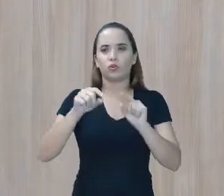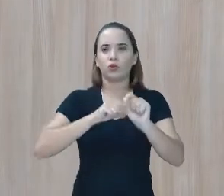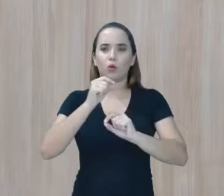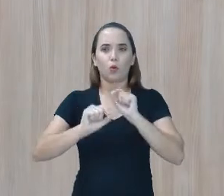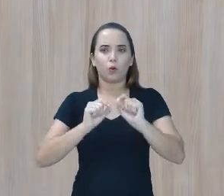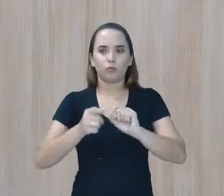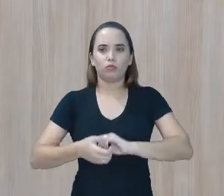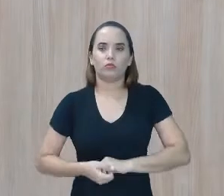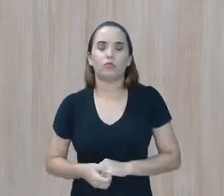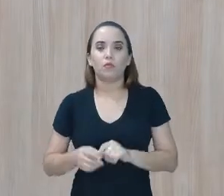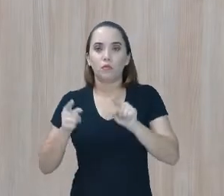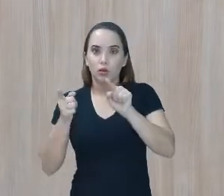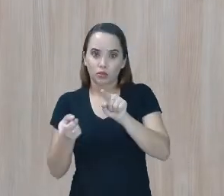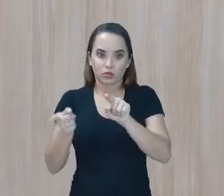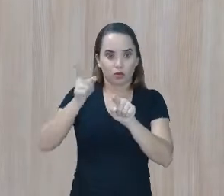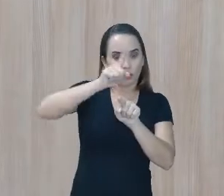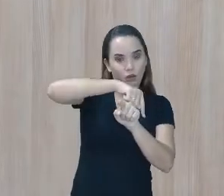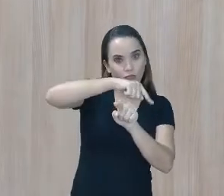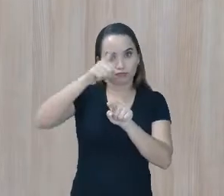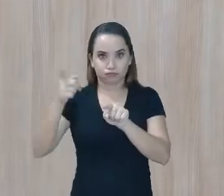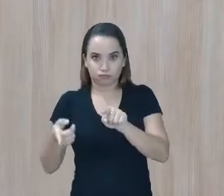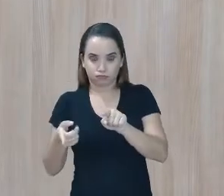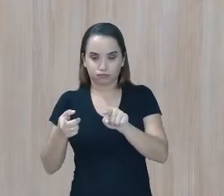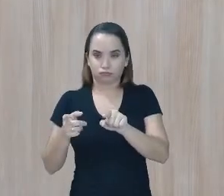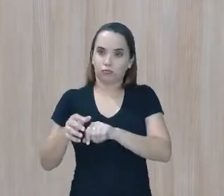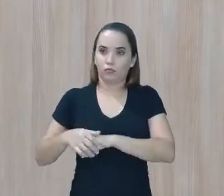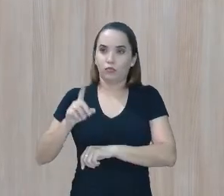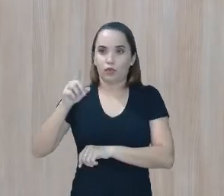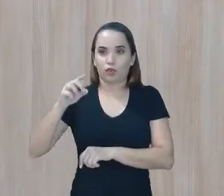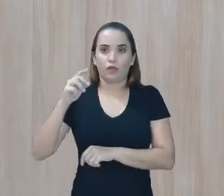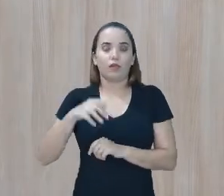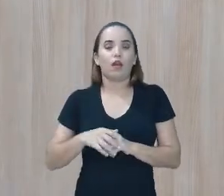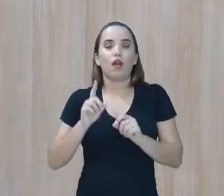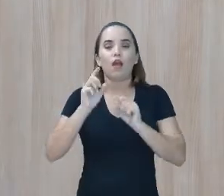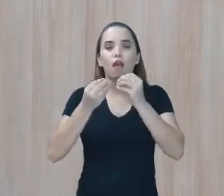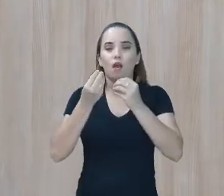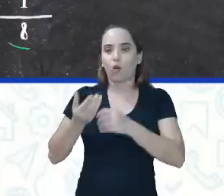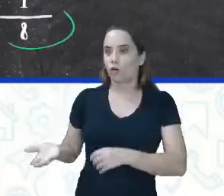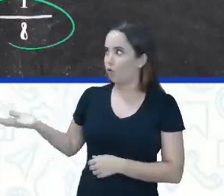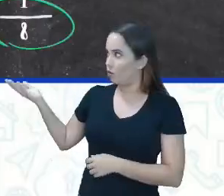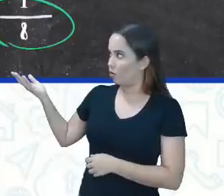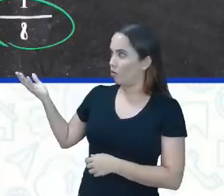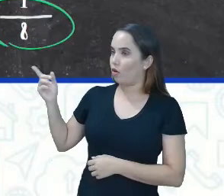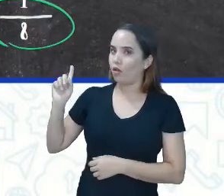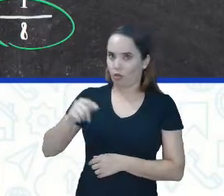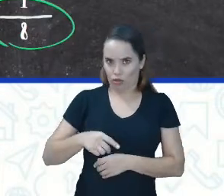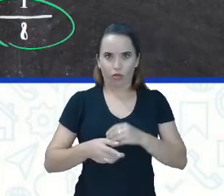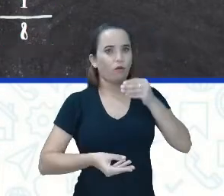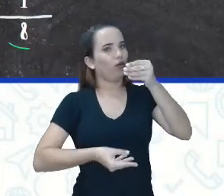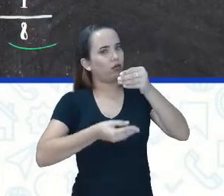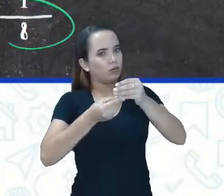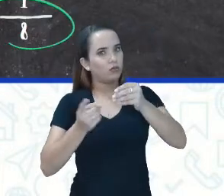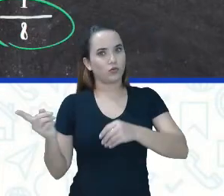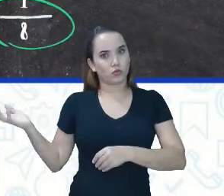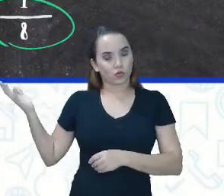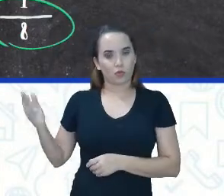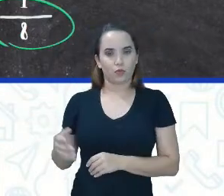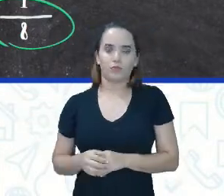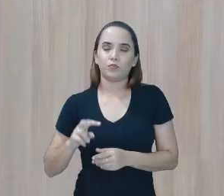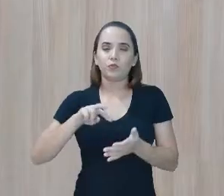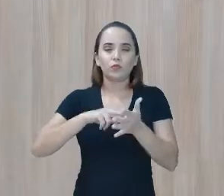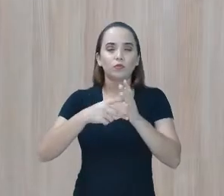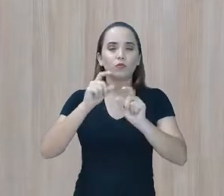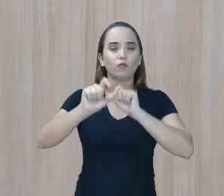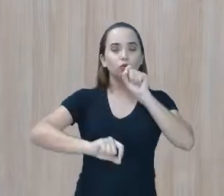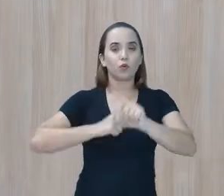fração para um número na sua forma decimal, essa tela resume bem o seguinte: um número, quando está na sua